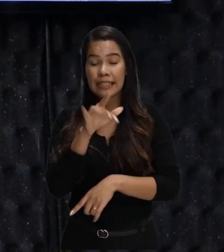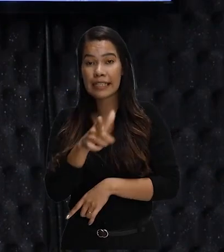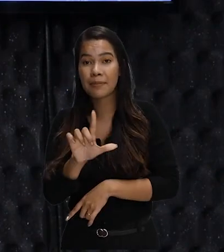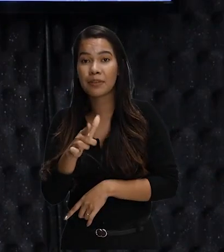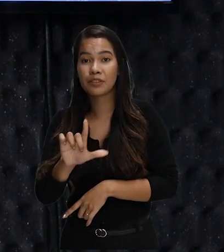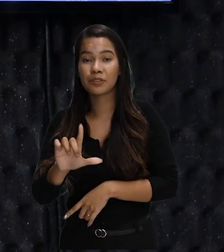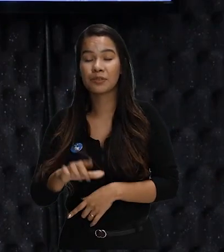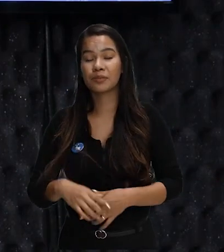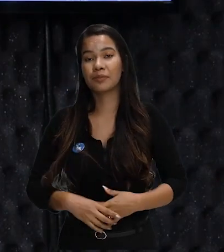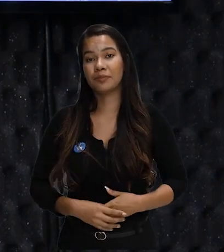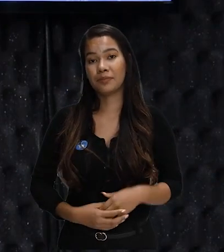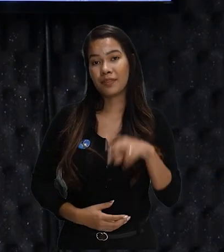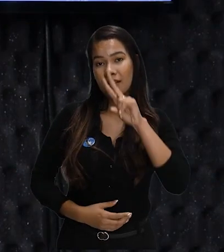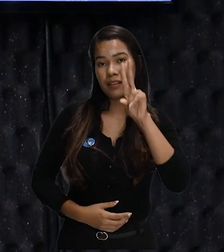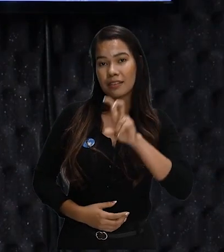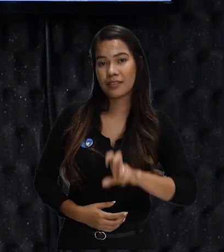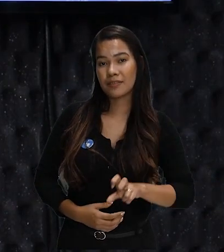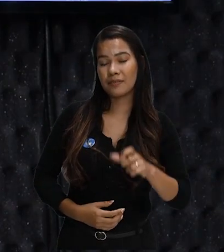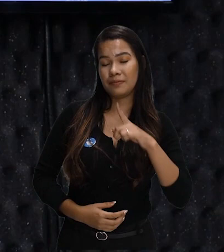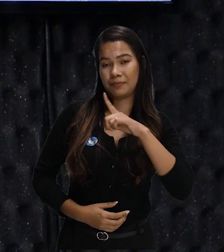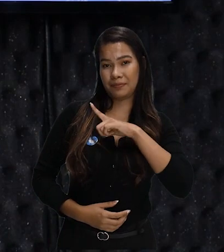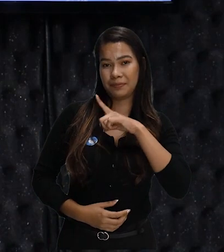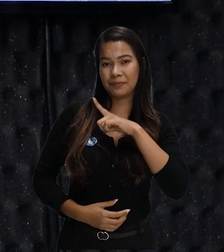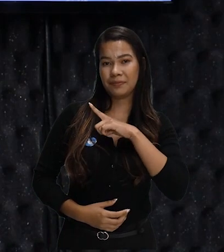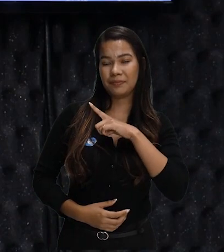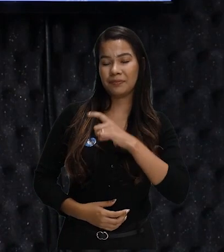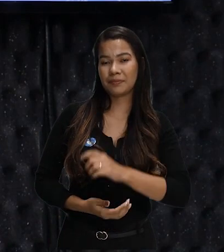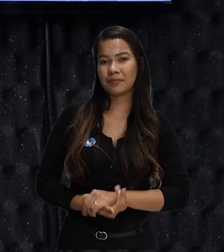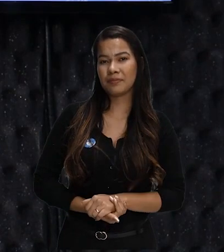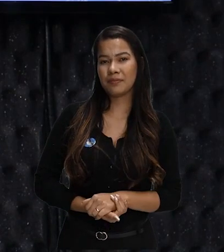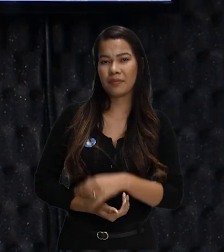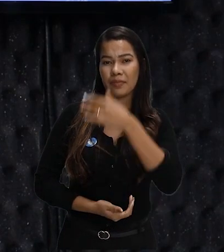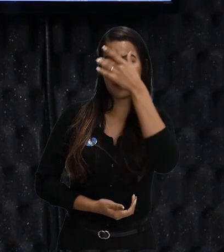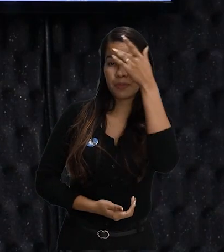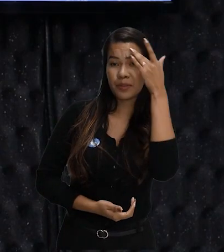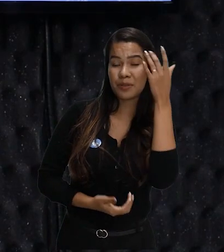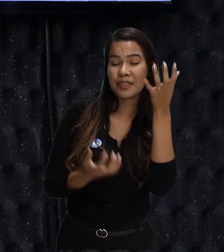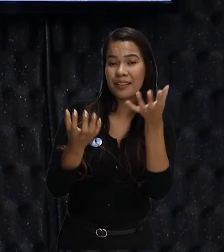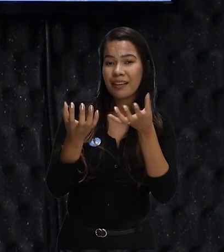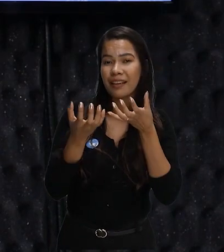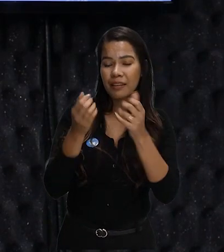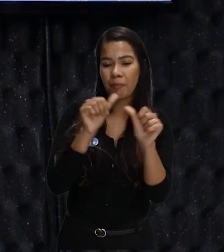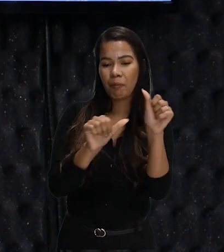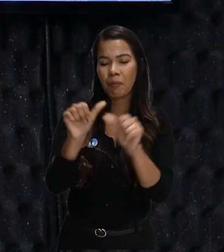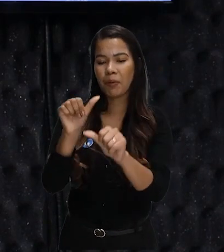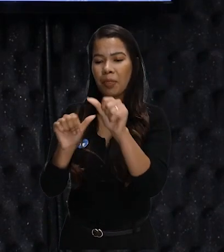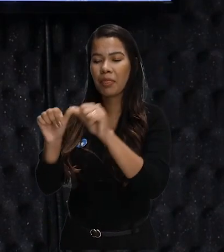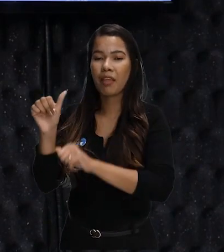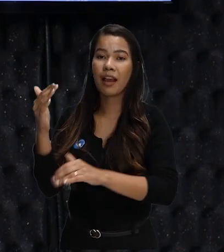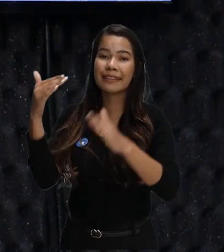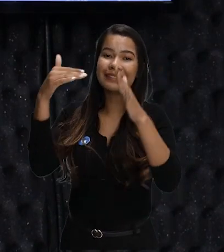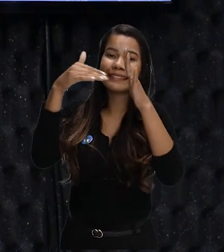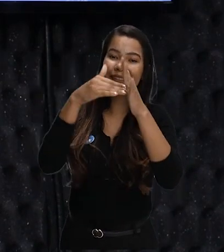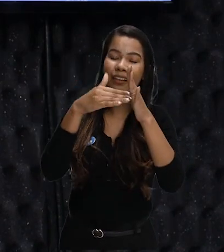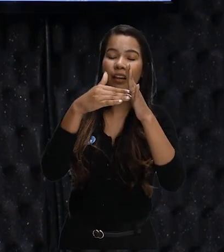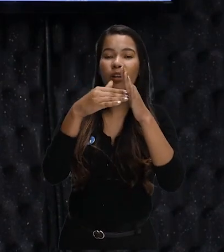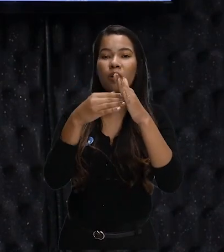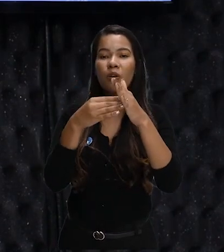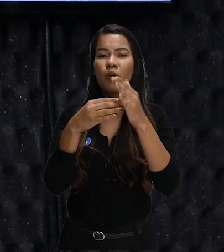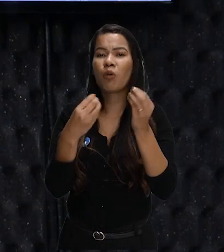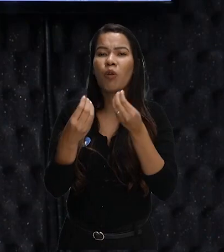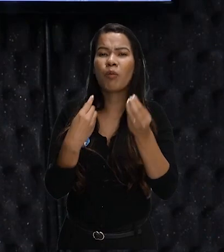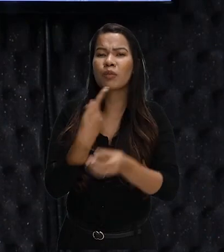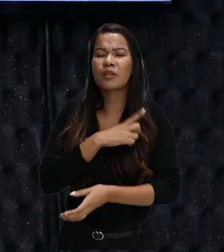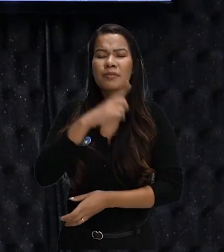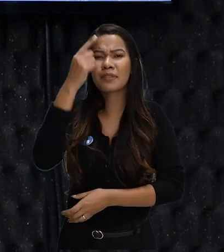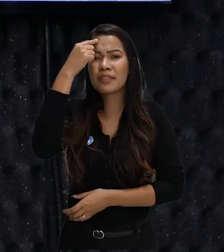repetir, né? Às vezes tem gente querendo mudar até a forma da gente pensar.